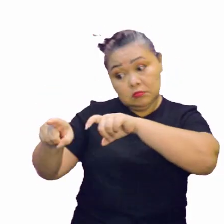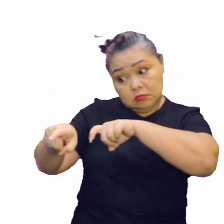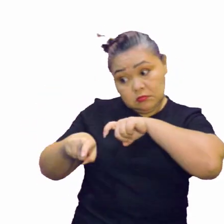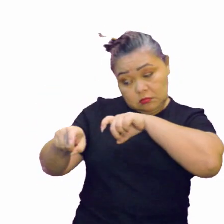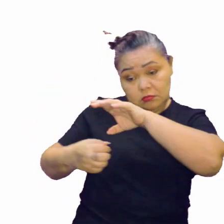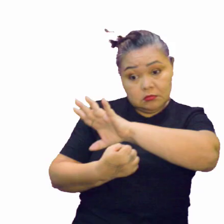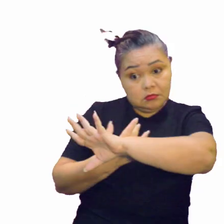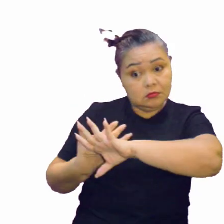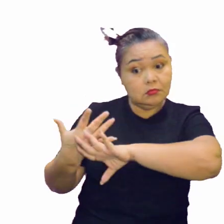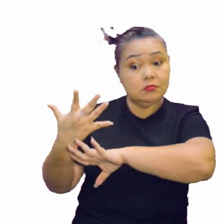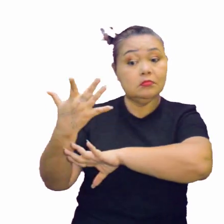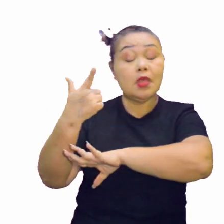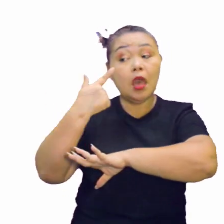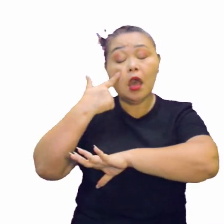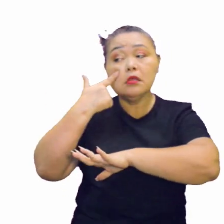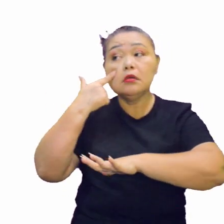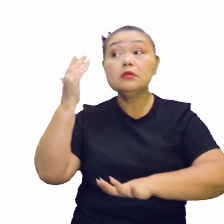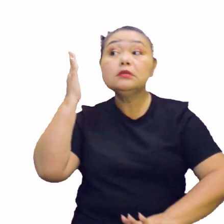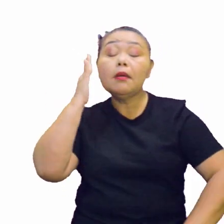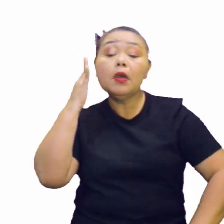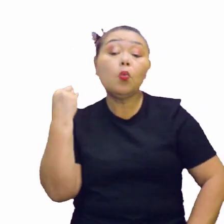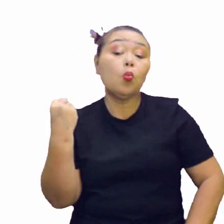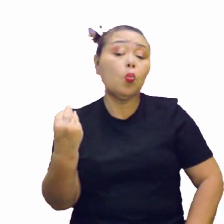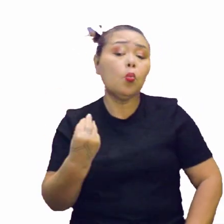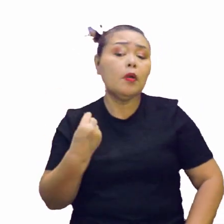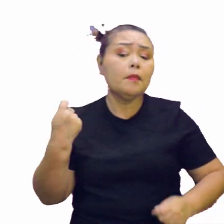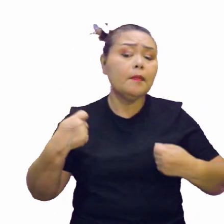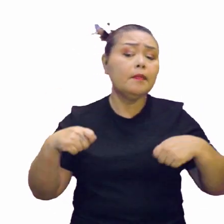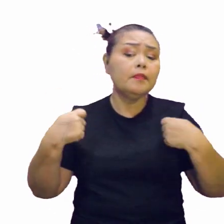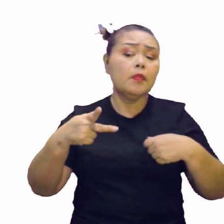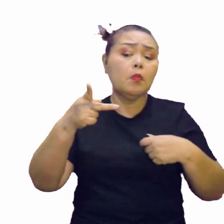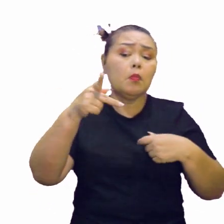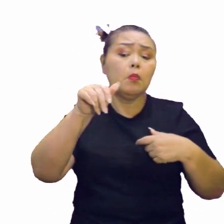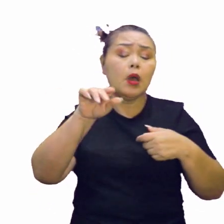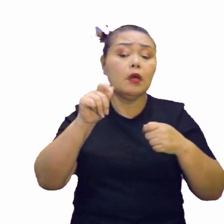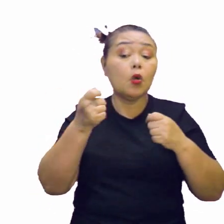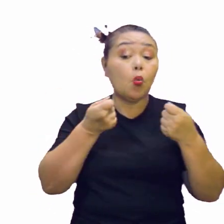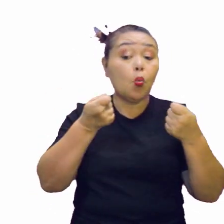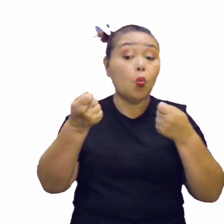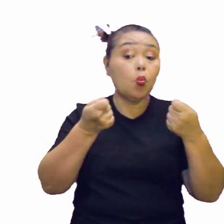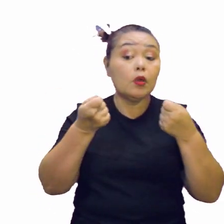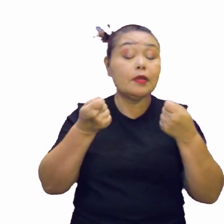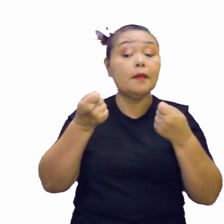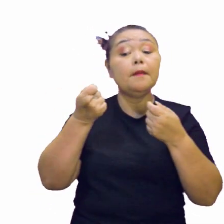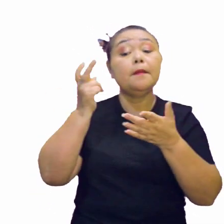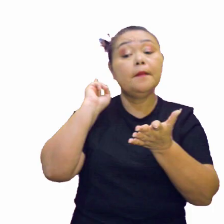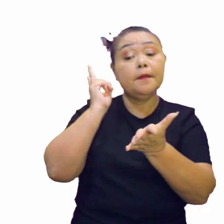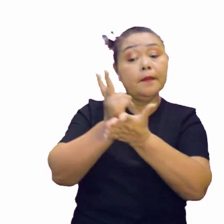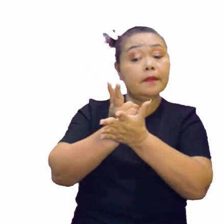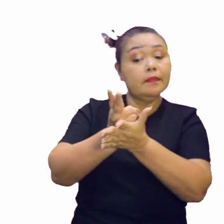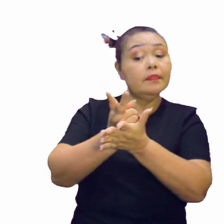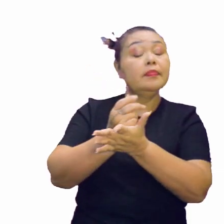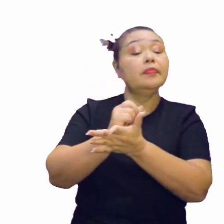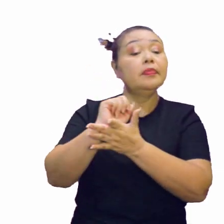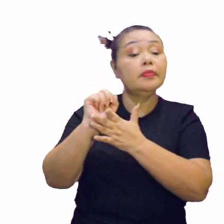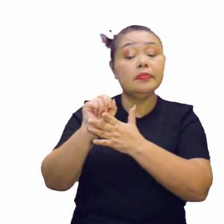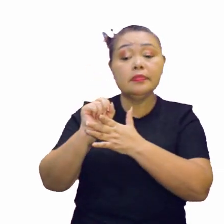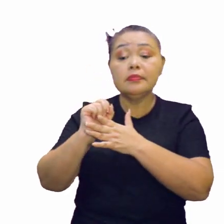necessidades das podas também para controle e manutenção da floresta.